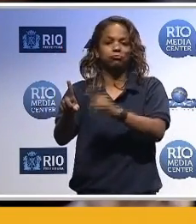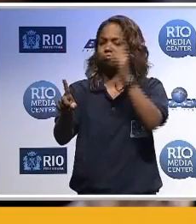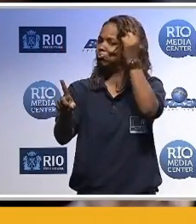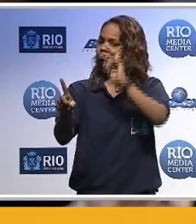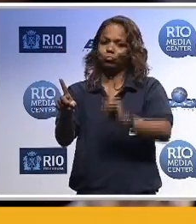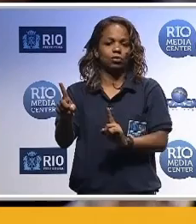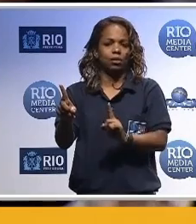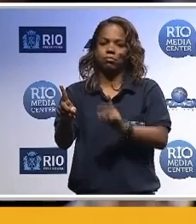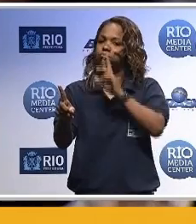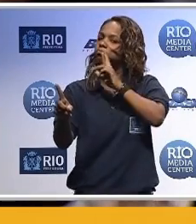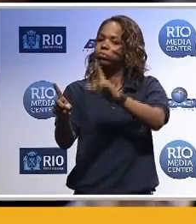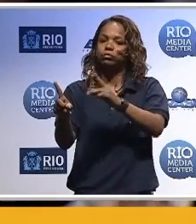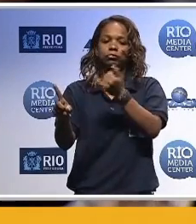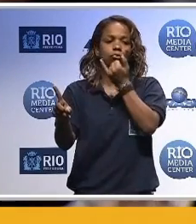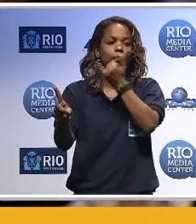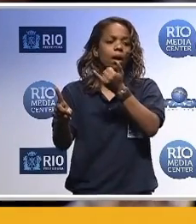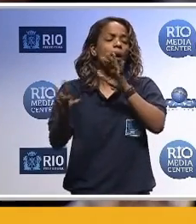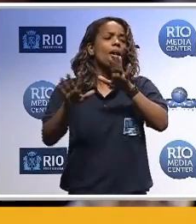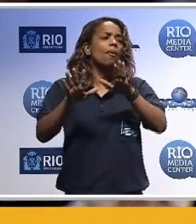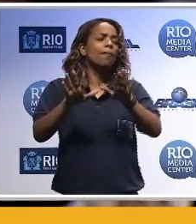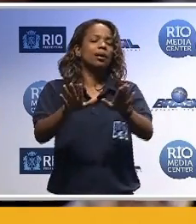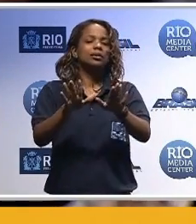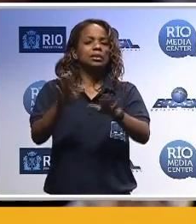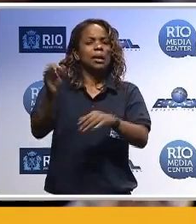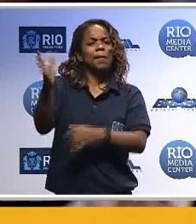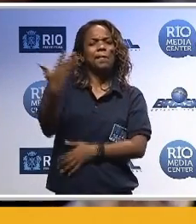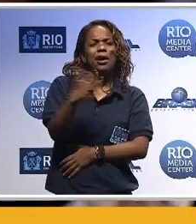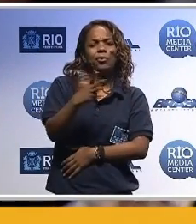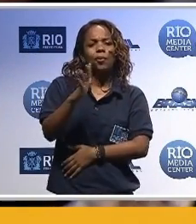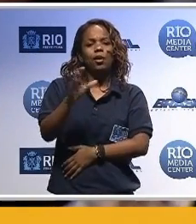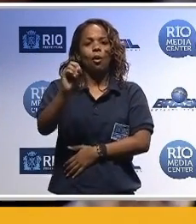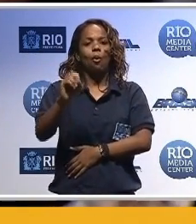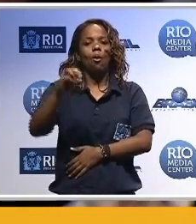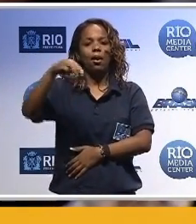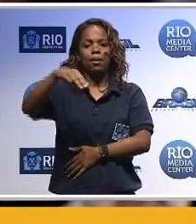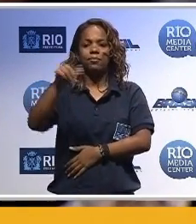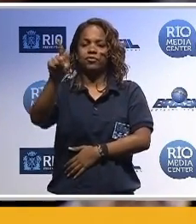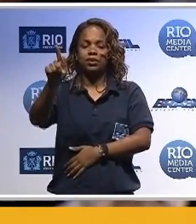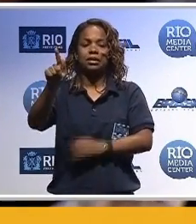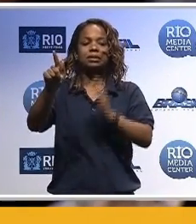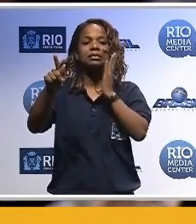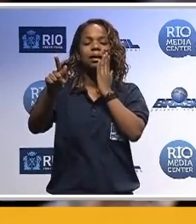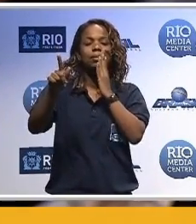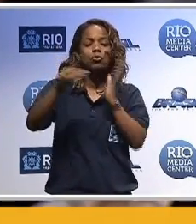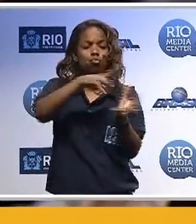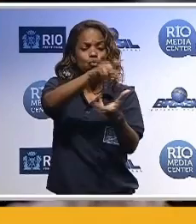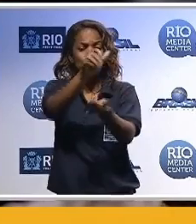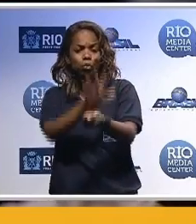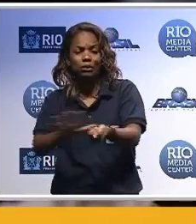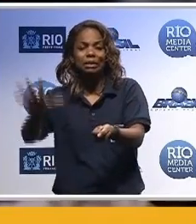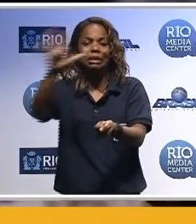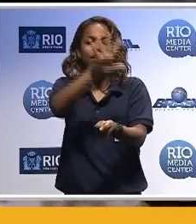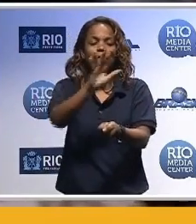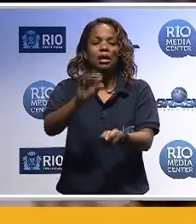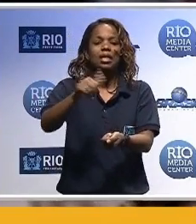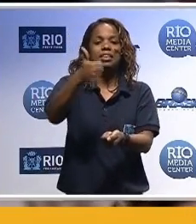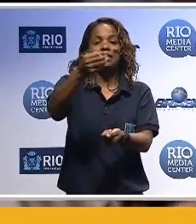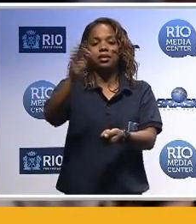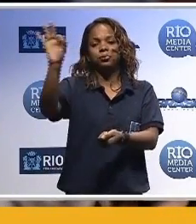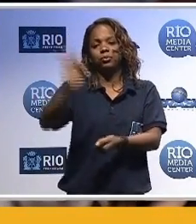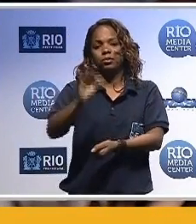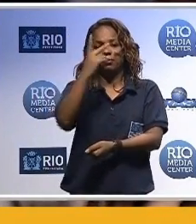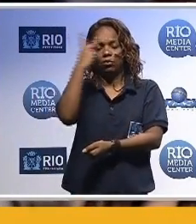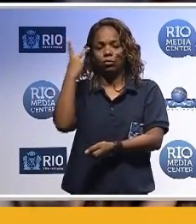Mas estima-se pela Organização Mundial de Saúde que no mundo inteiro 10% da população tem alguma